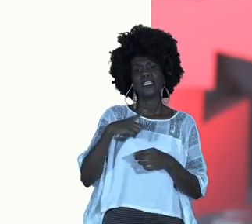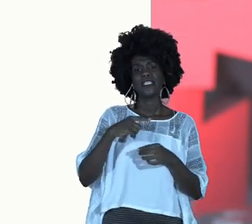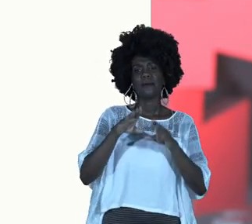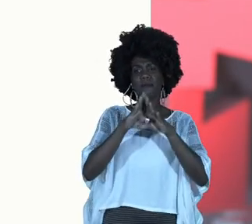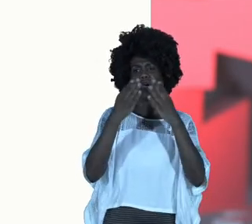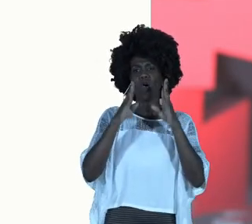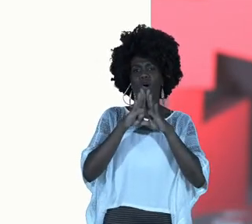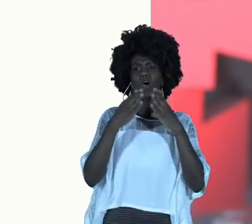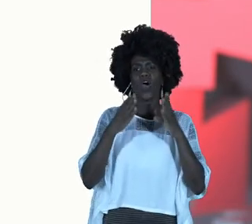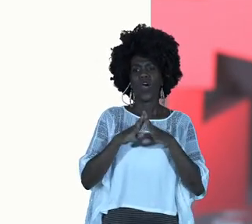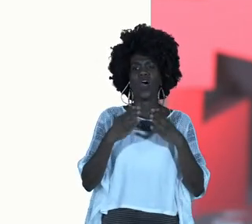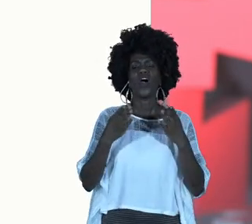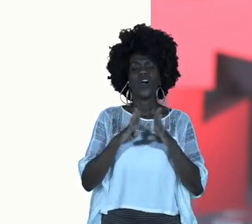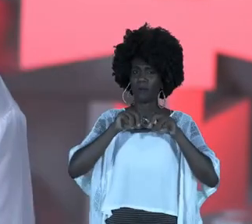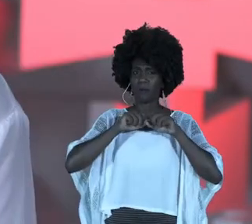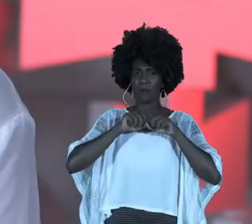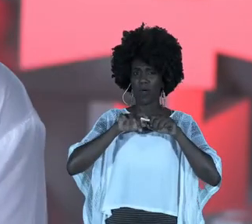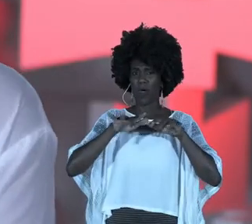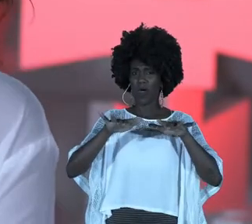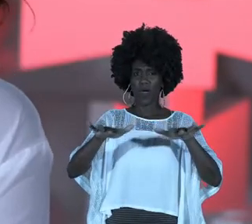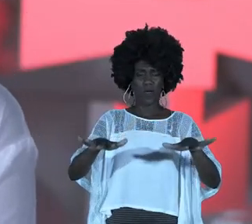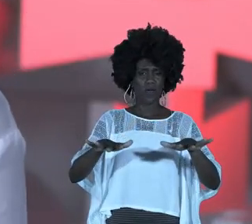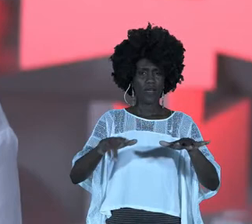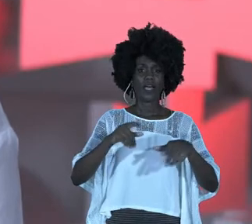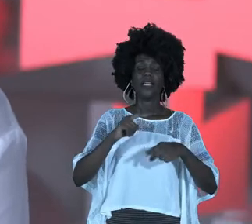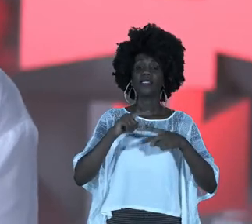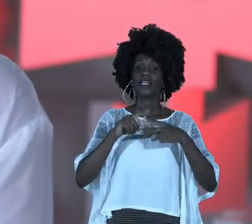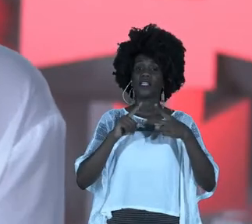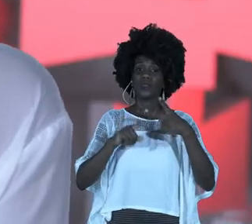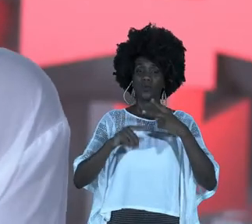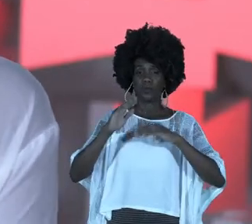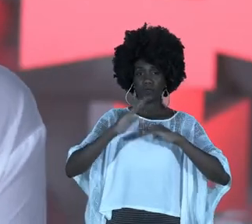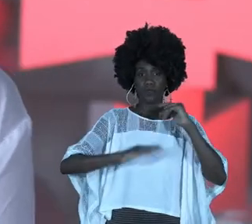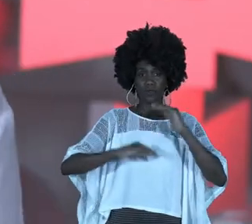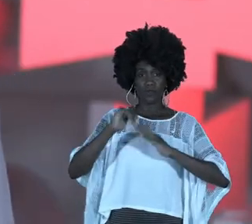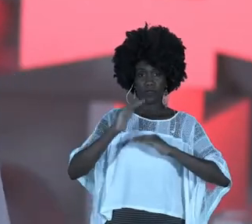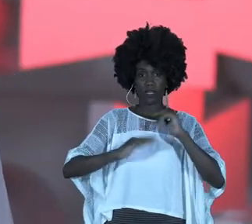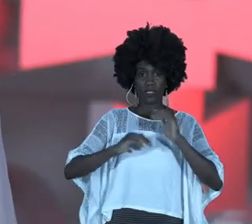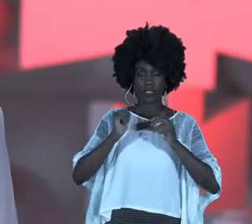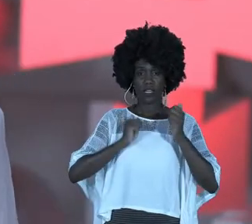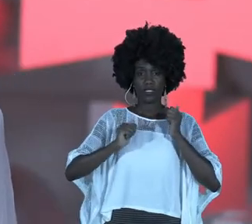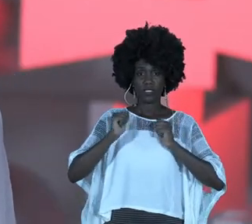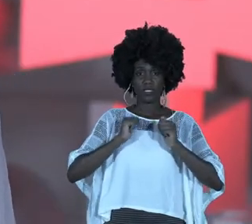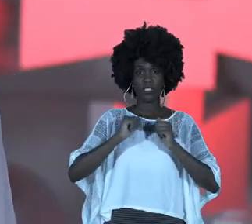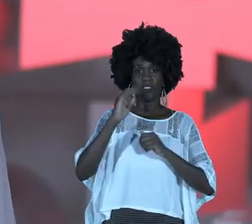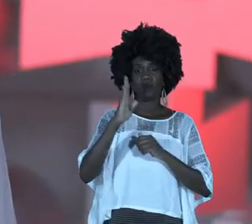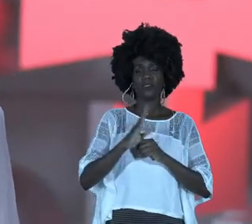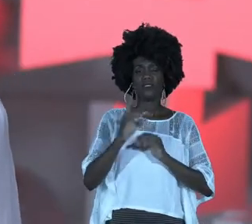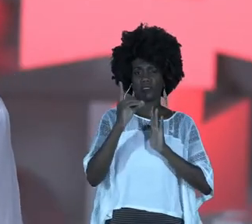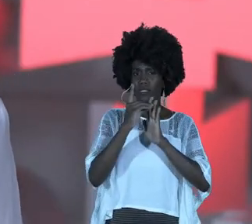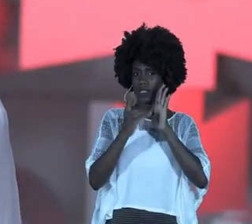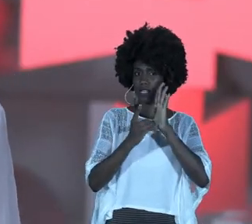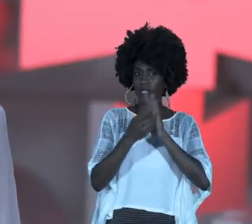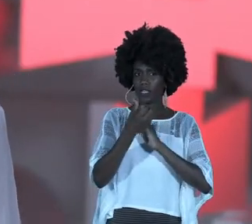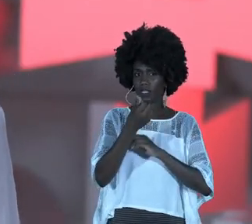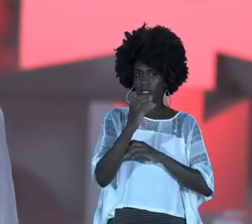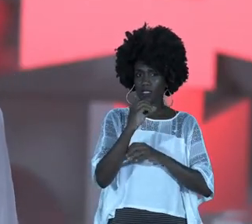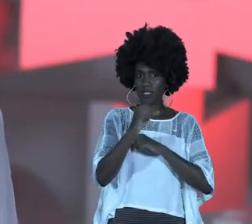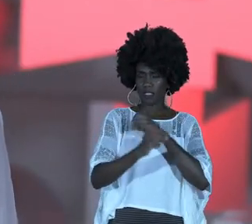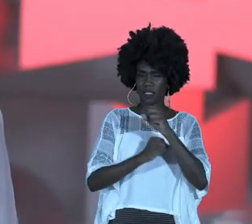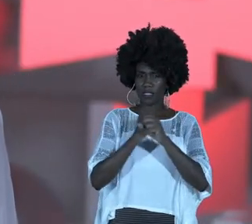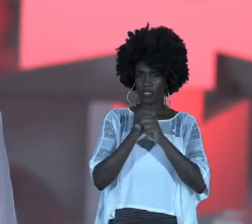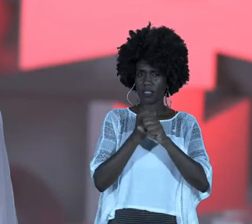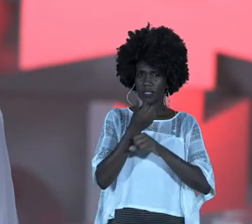né, essa linha onde o ponto de... Existem dois artistas brasileiros que na década de 60, eles